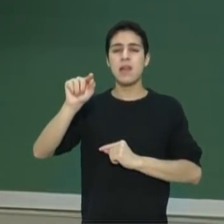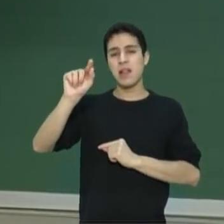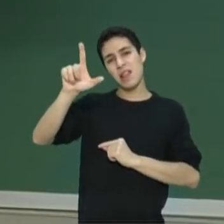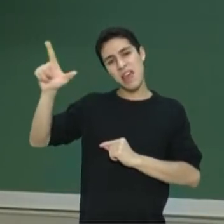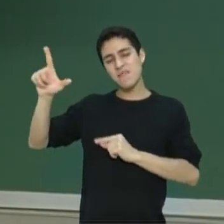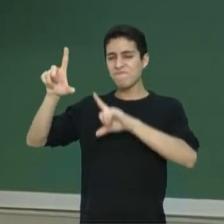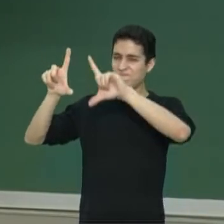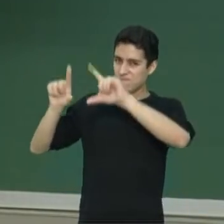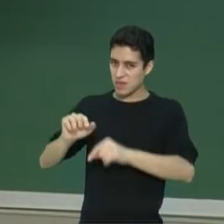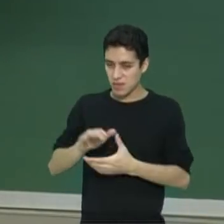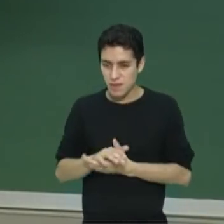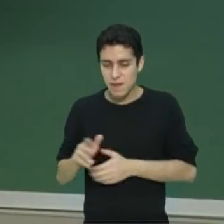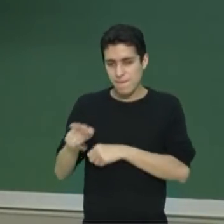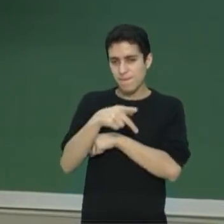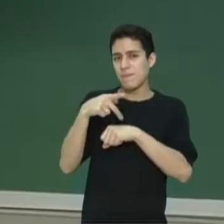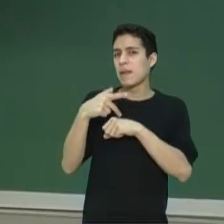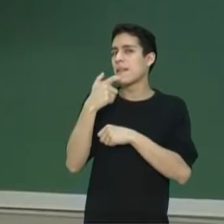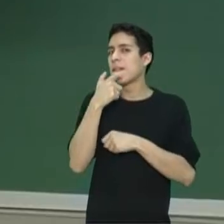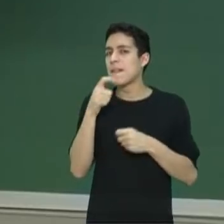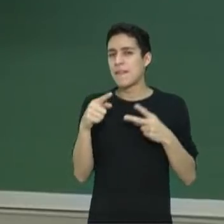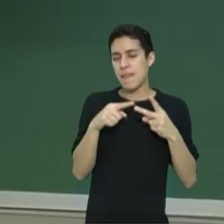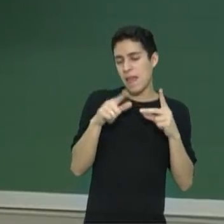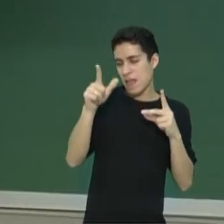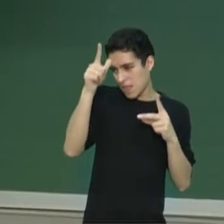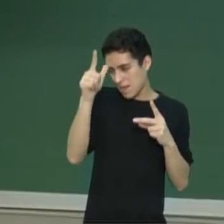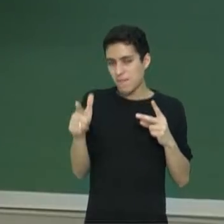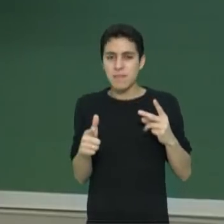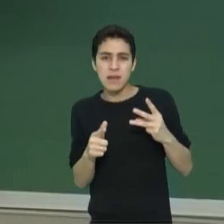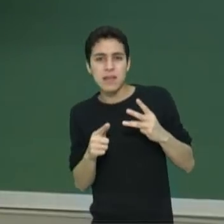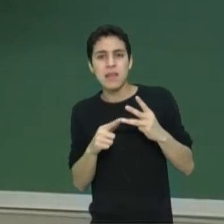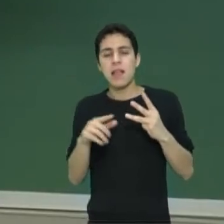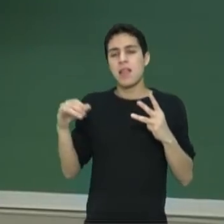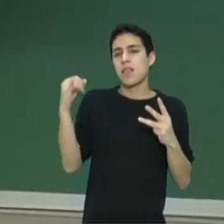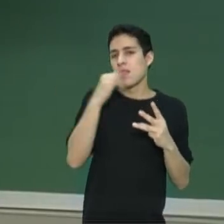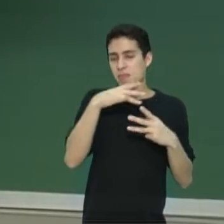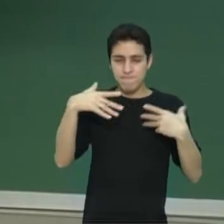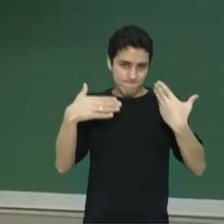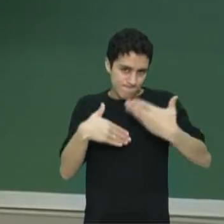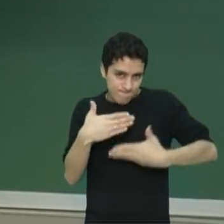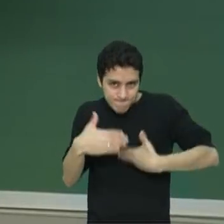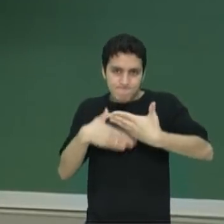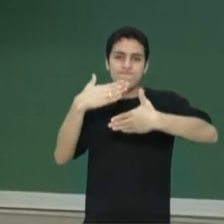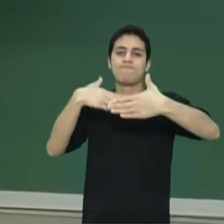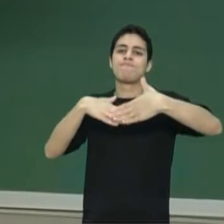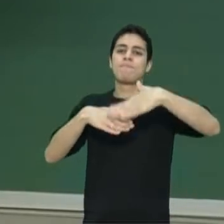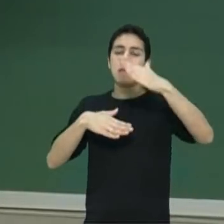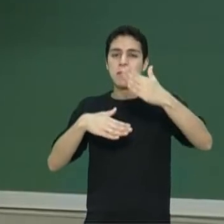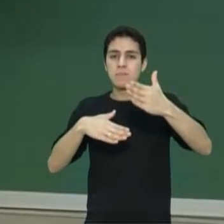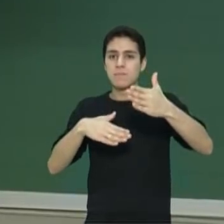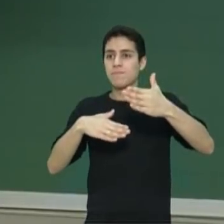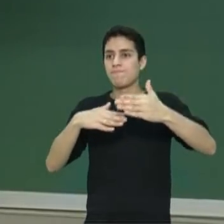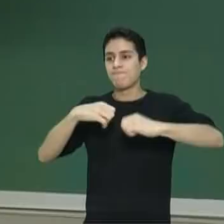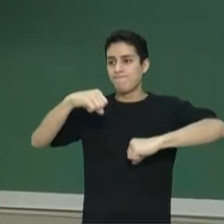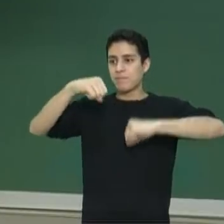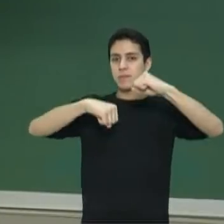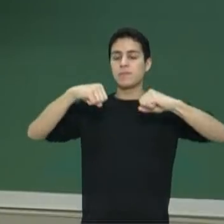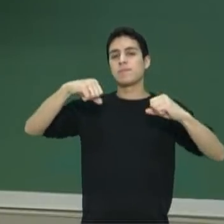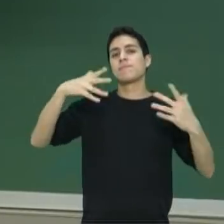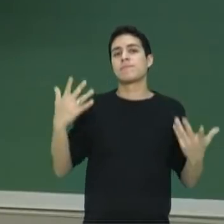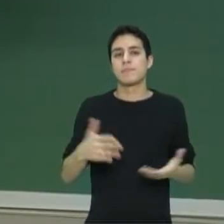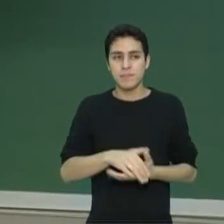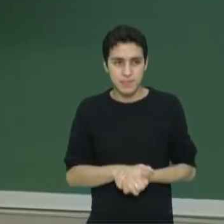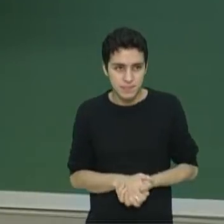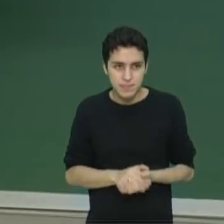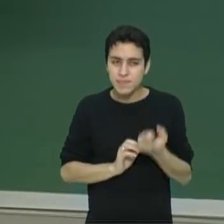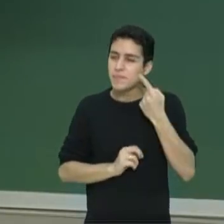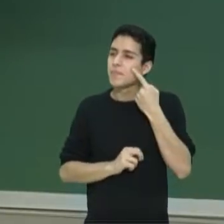Aí os países Inglaterra, Alemanha, França e Itália se tornaram os mais industrializados do mundo. E aqui já temos,